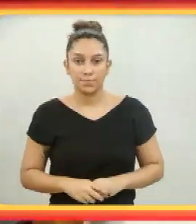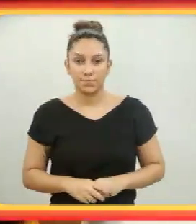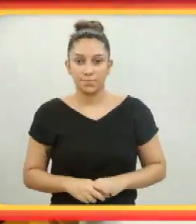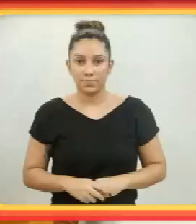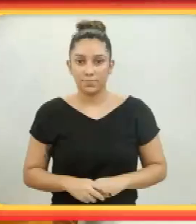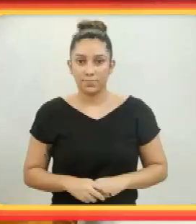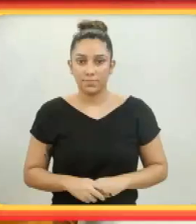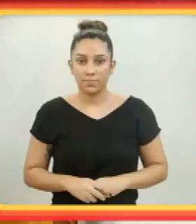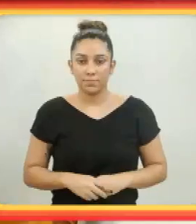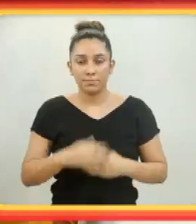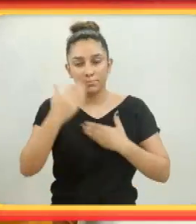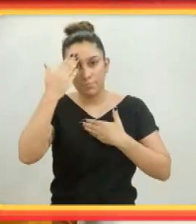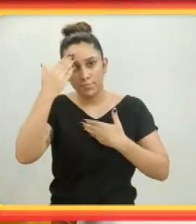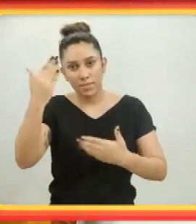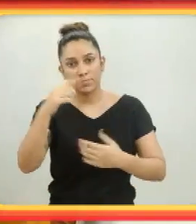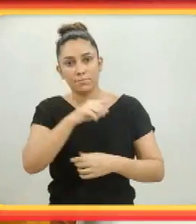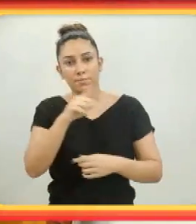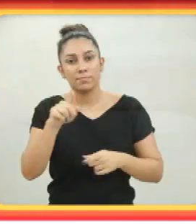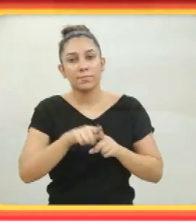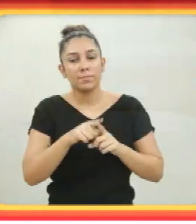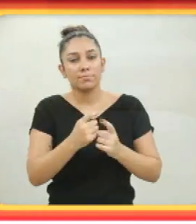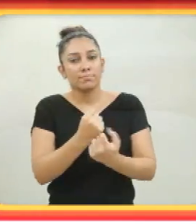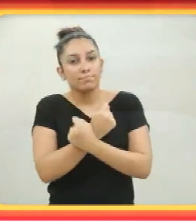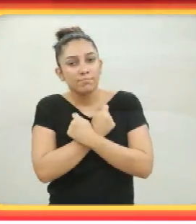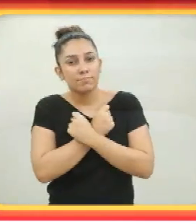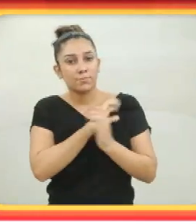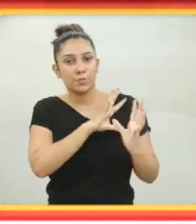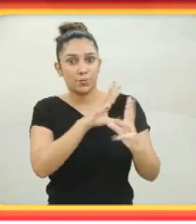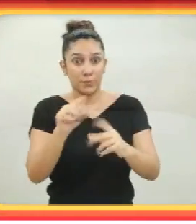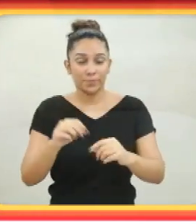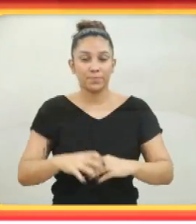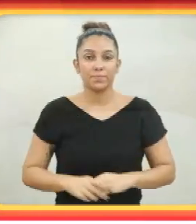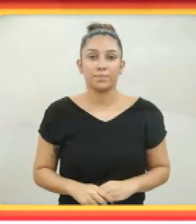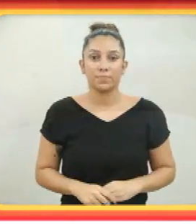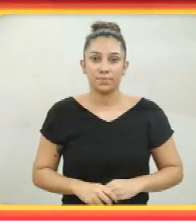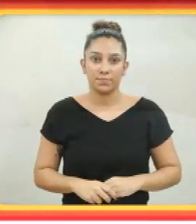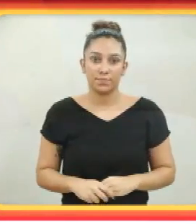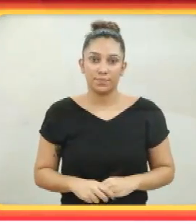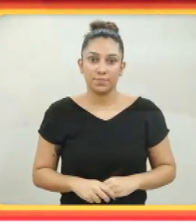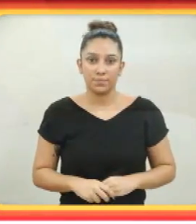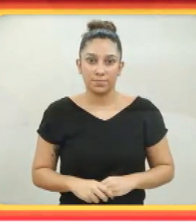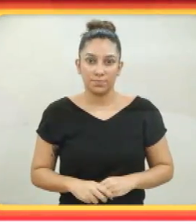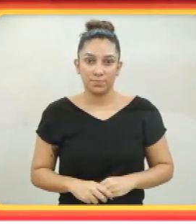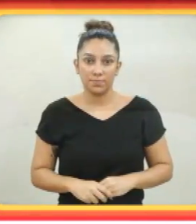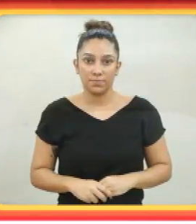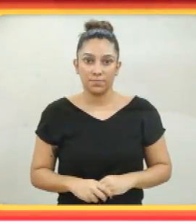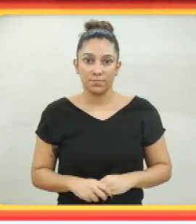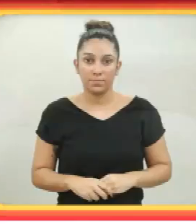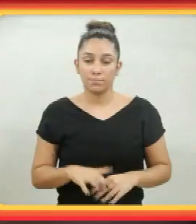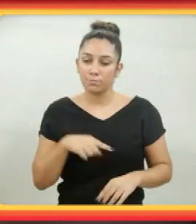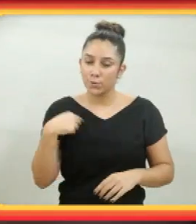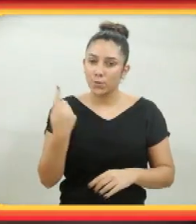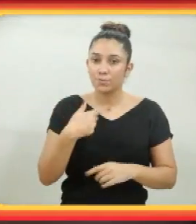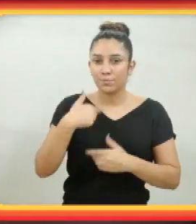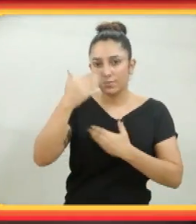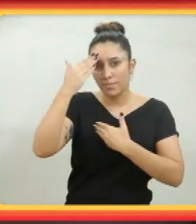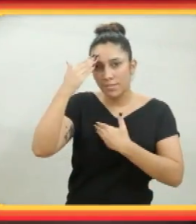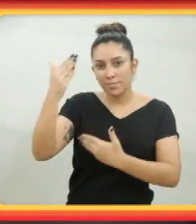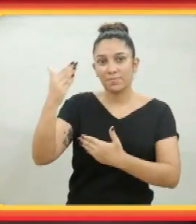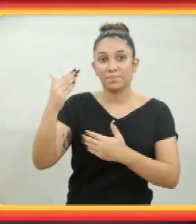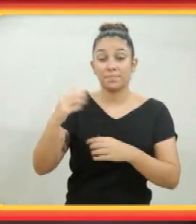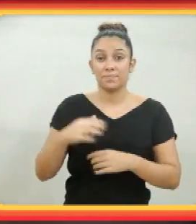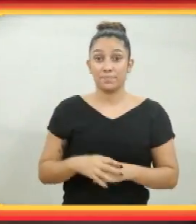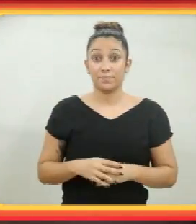98789 5853. Então tá bom, obrigada pela sua entrevista e por essa oportunidade. Obrigada